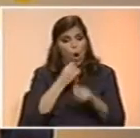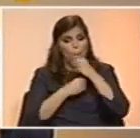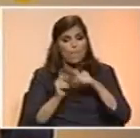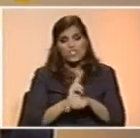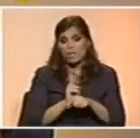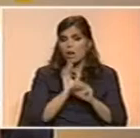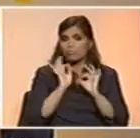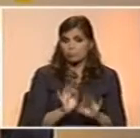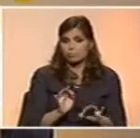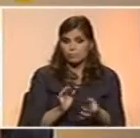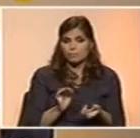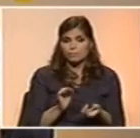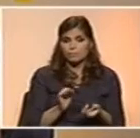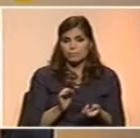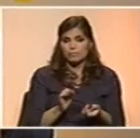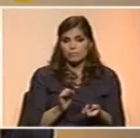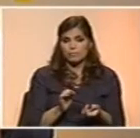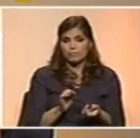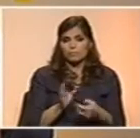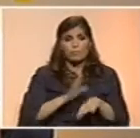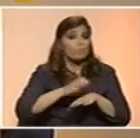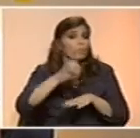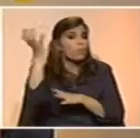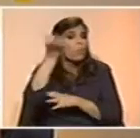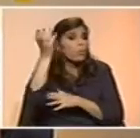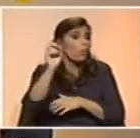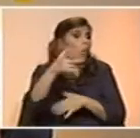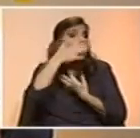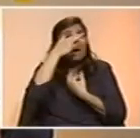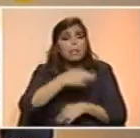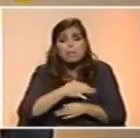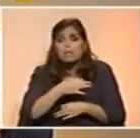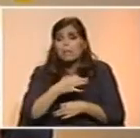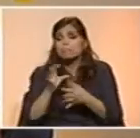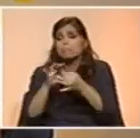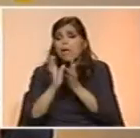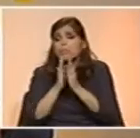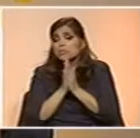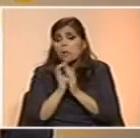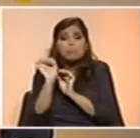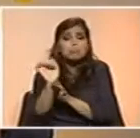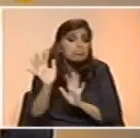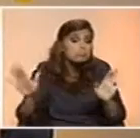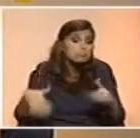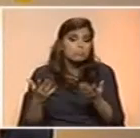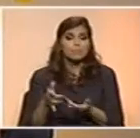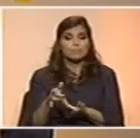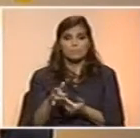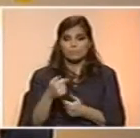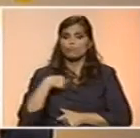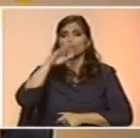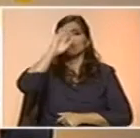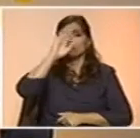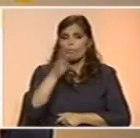vegetarianos por cultura, por outras convicções também religiosas, eu sei